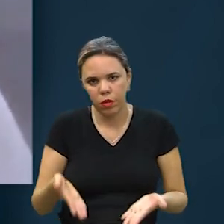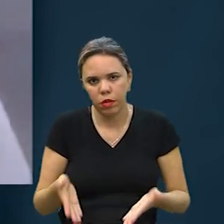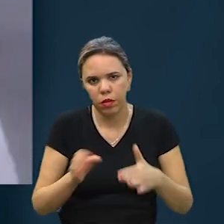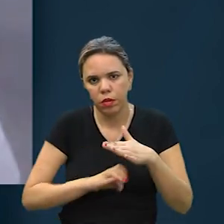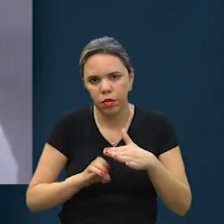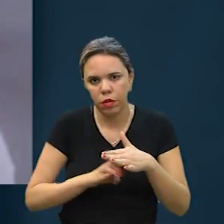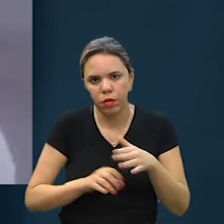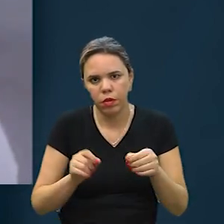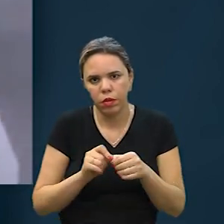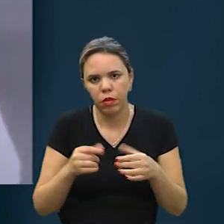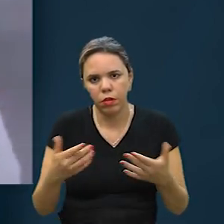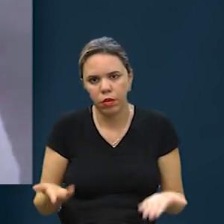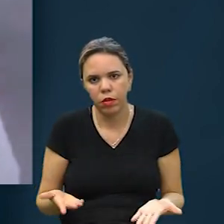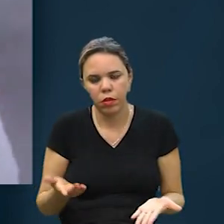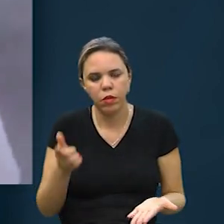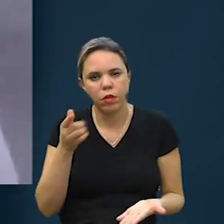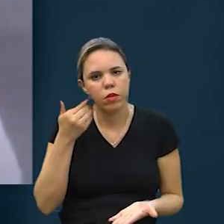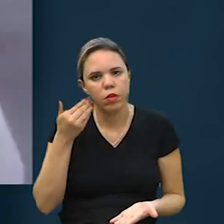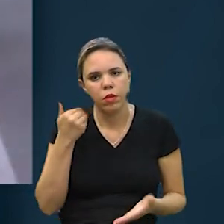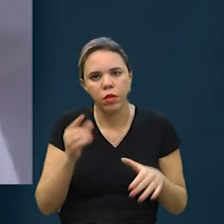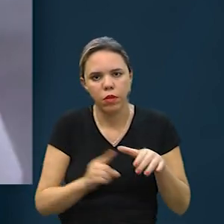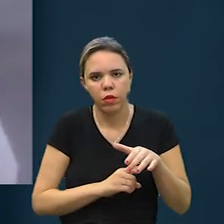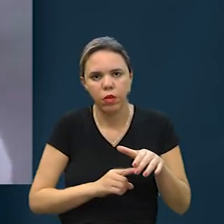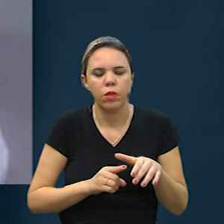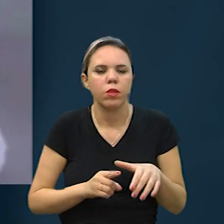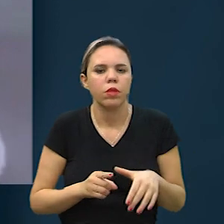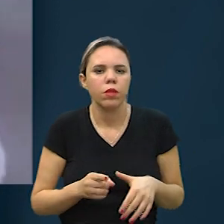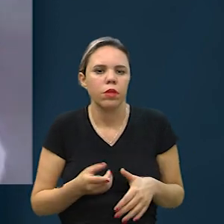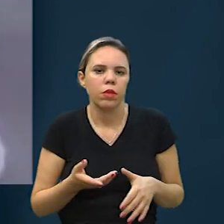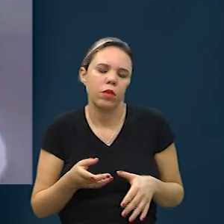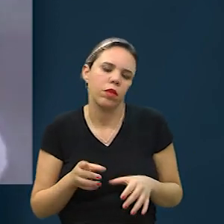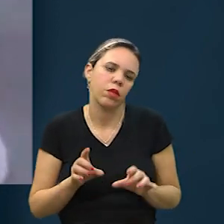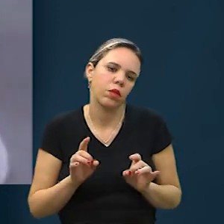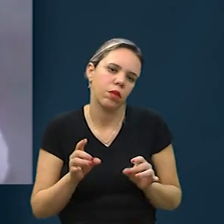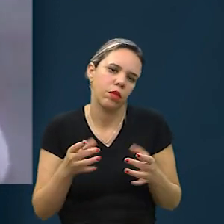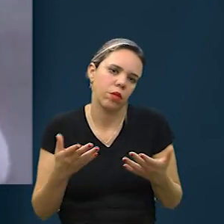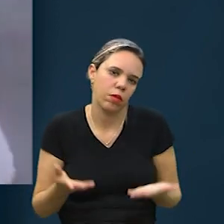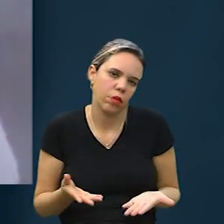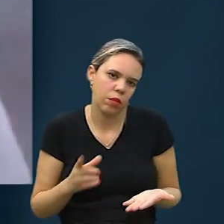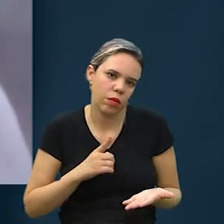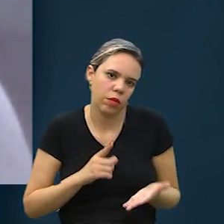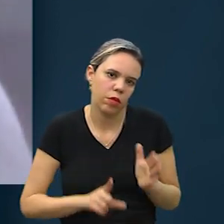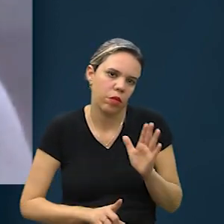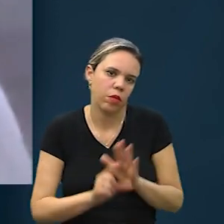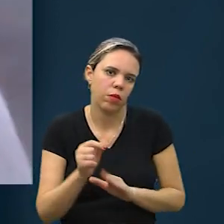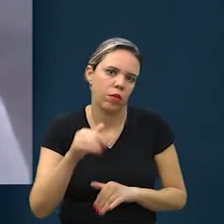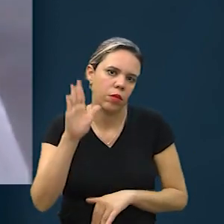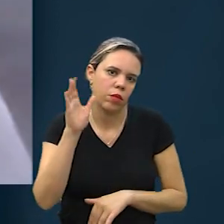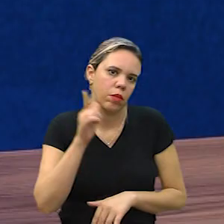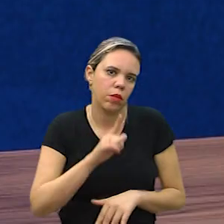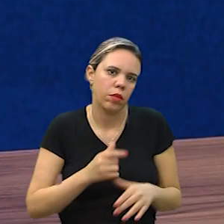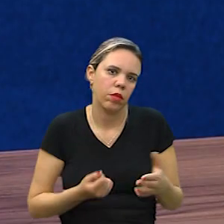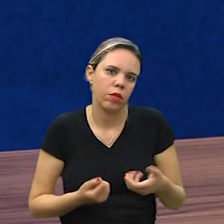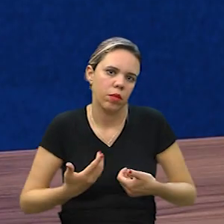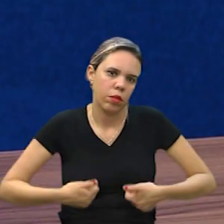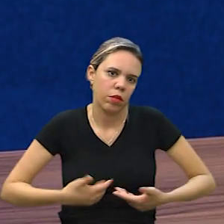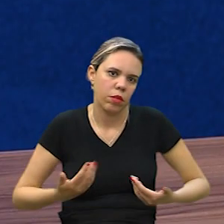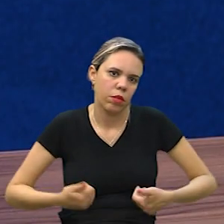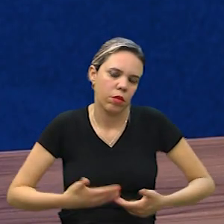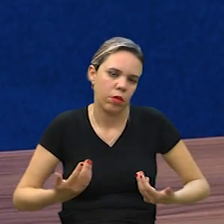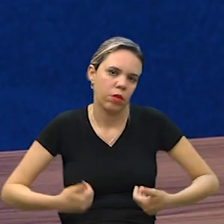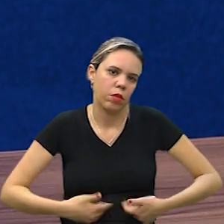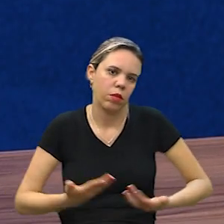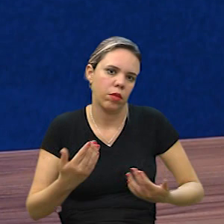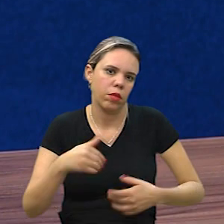essas empresas enquanto consumidores qualificados, porque se esse consumidor tem uma receita maior, ele vai ter